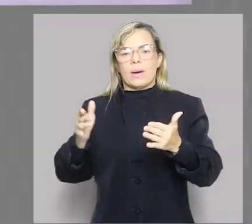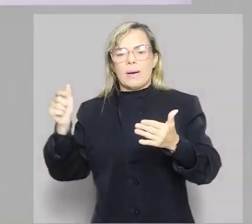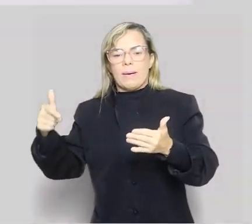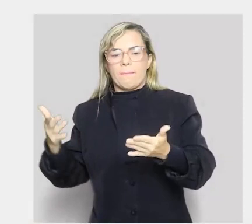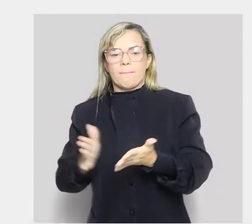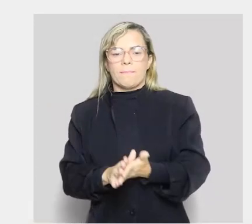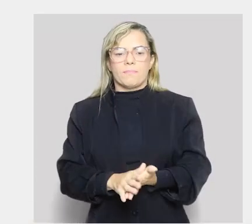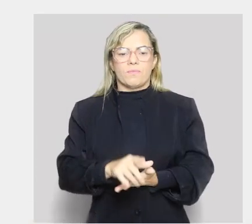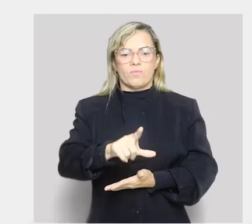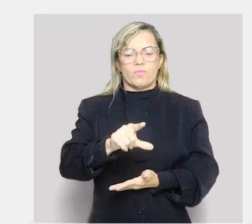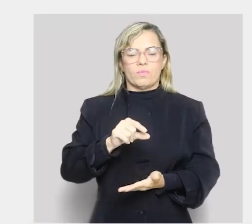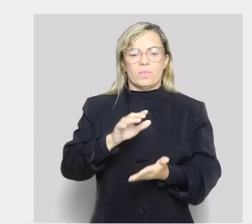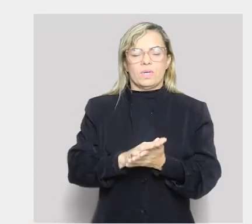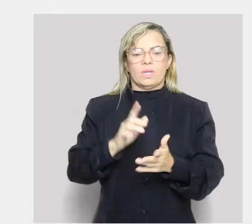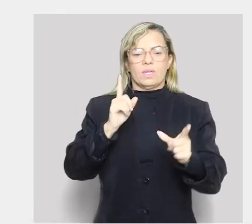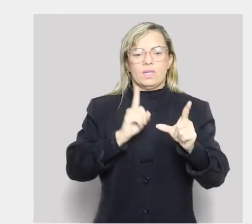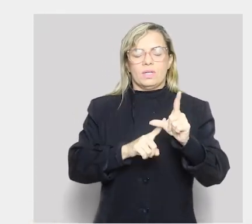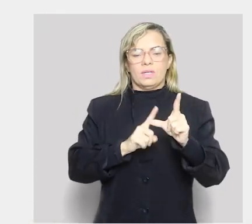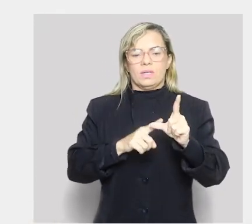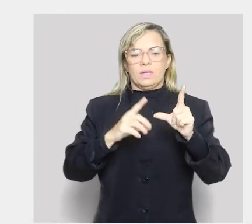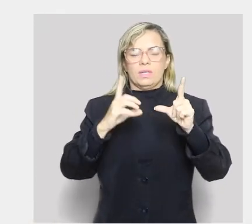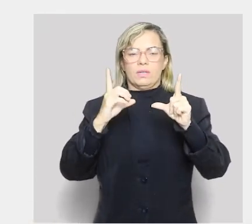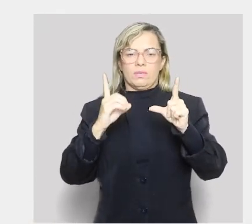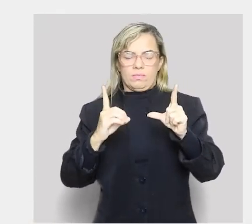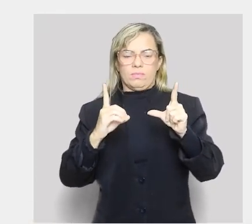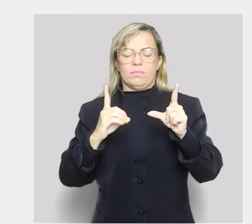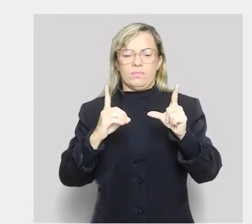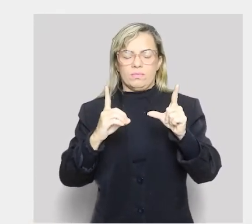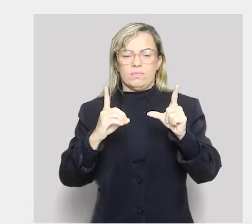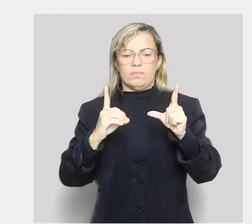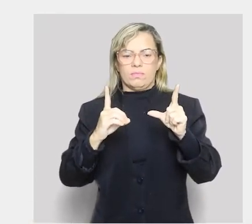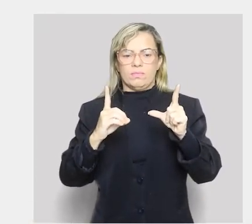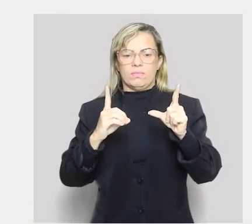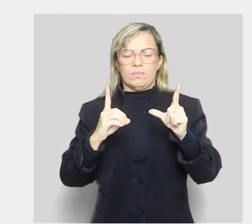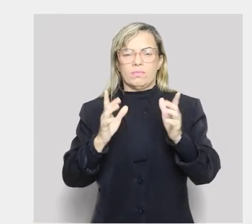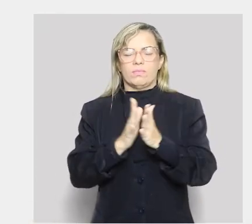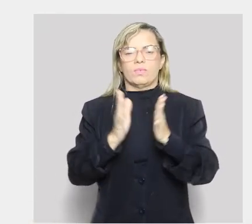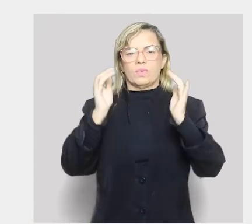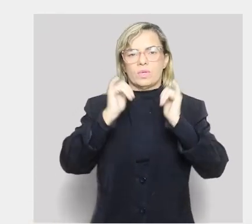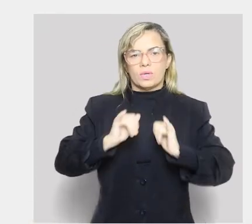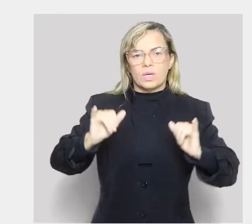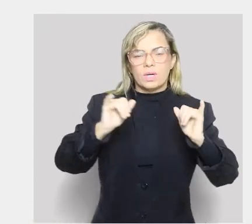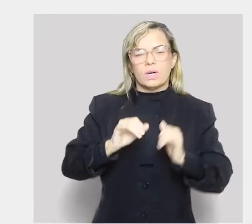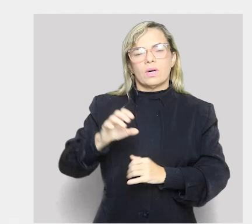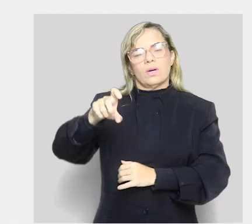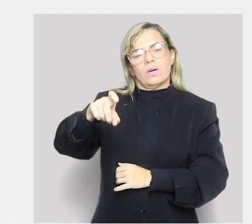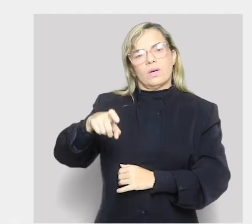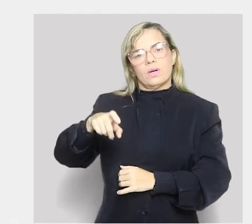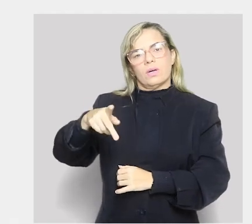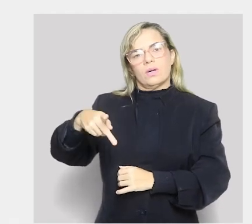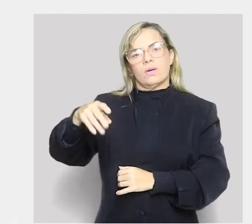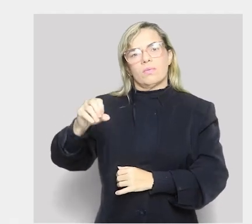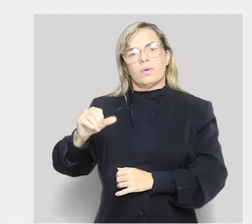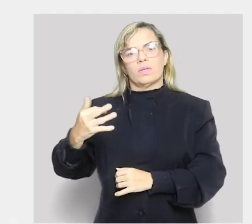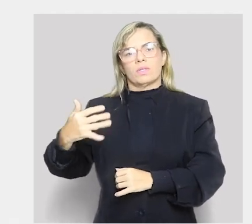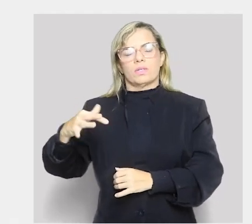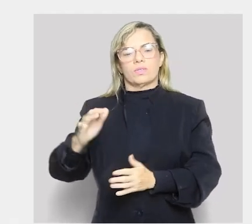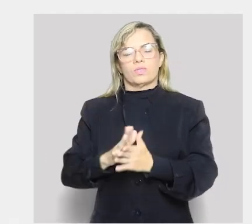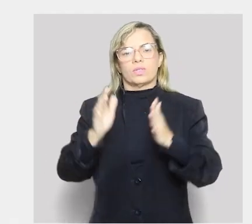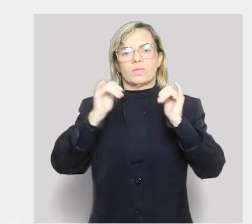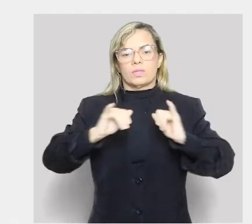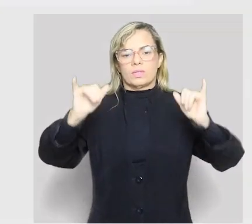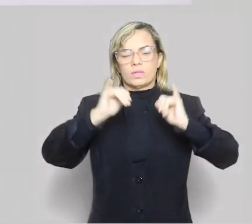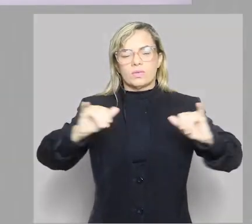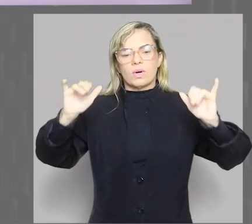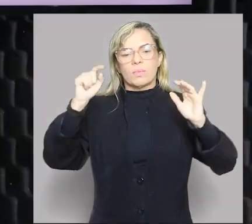Opção correta, letra D de dado. É expositivo, ele está só informando sobre